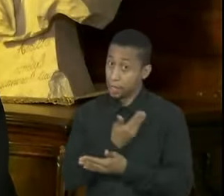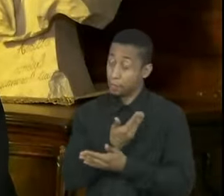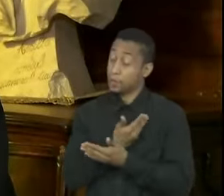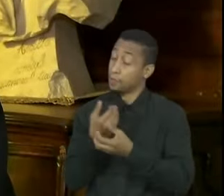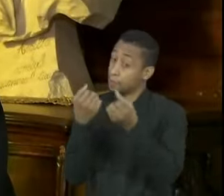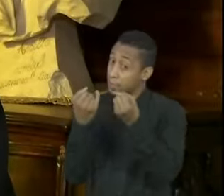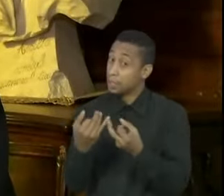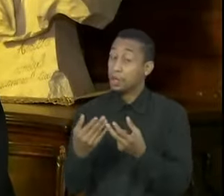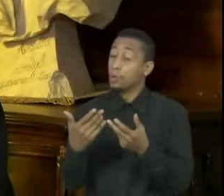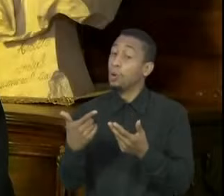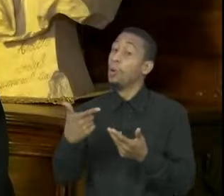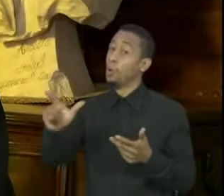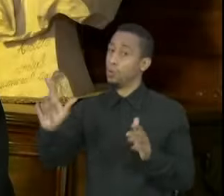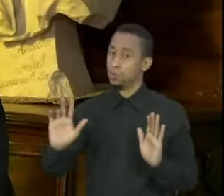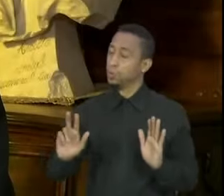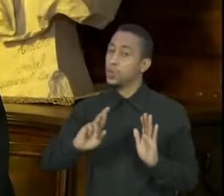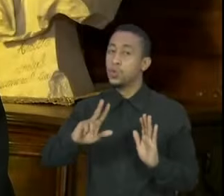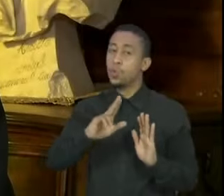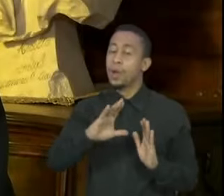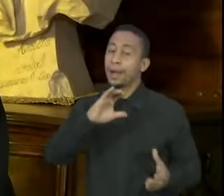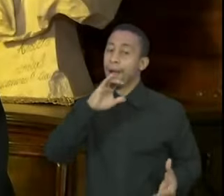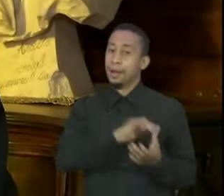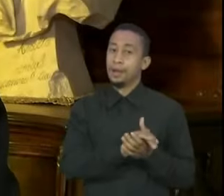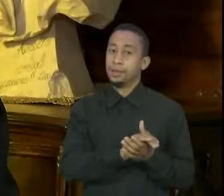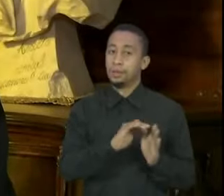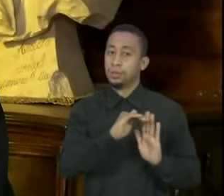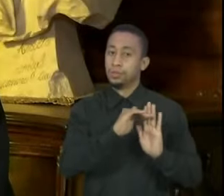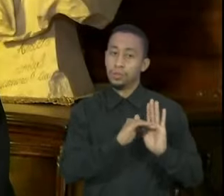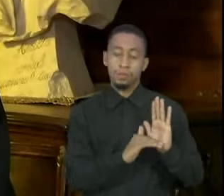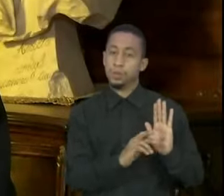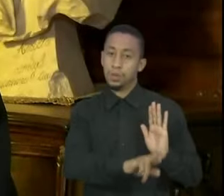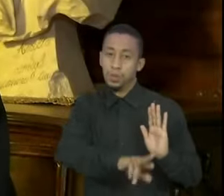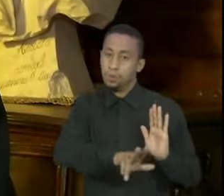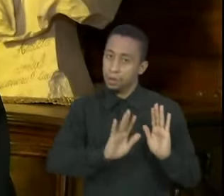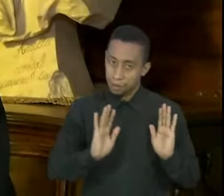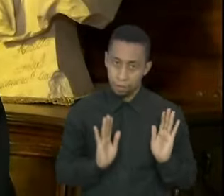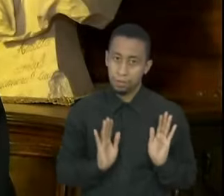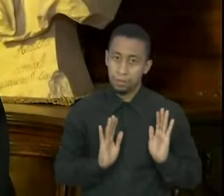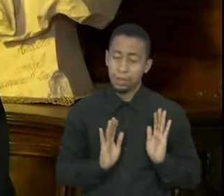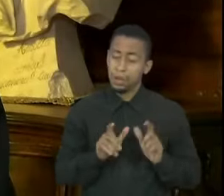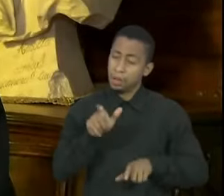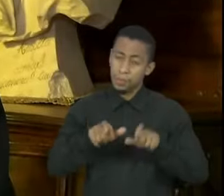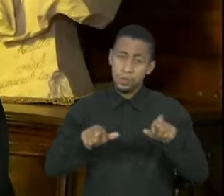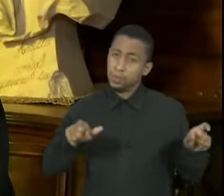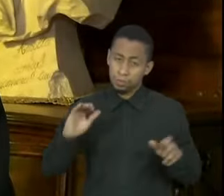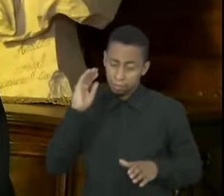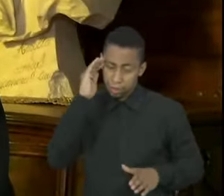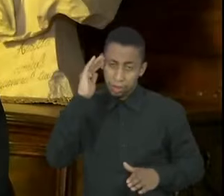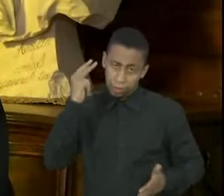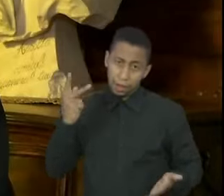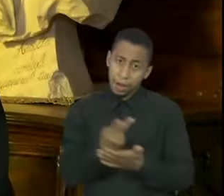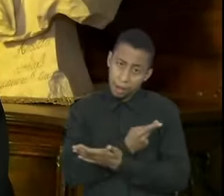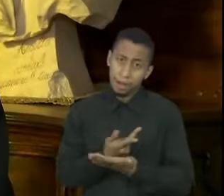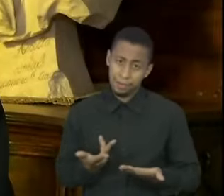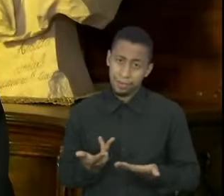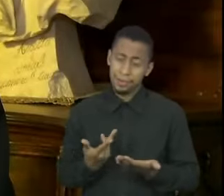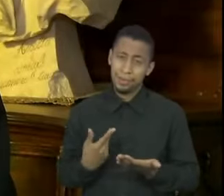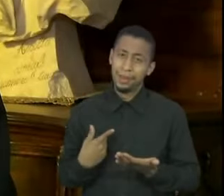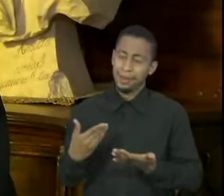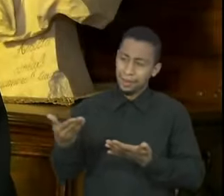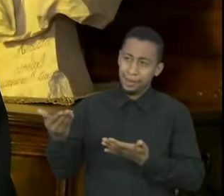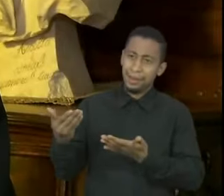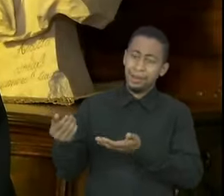direito de casar em se formar em família fez foi uma interpretação equivocada da das palavras do Papa e portanto não há contradição